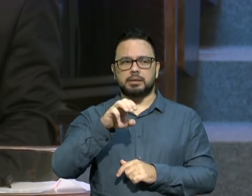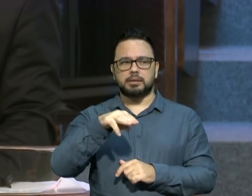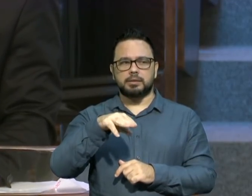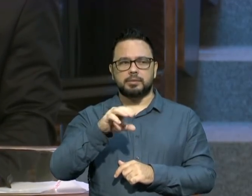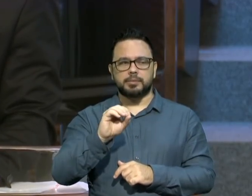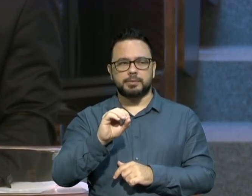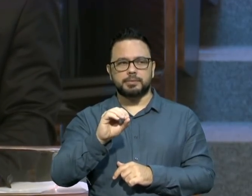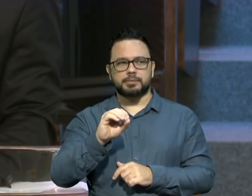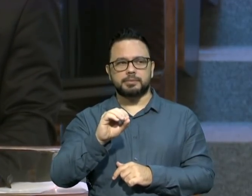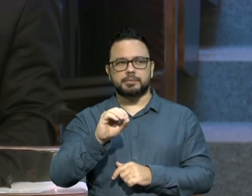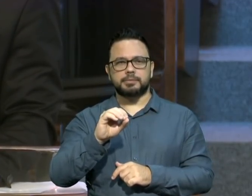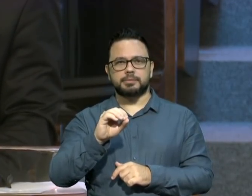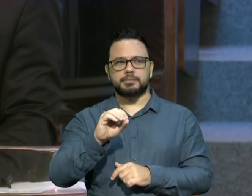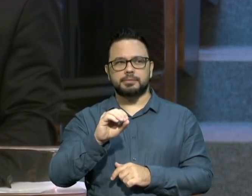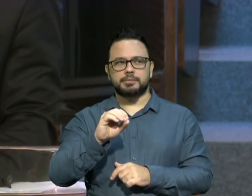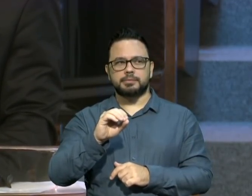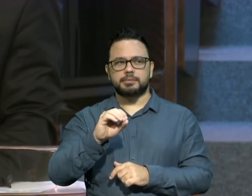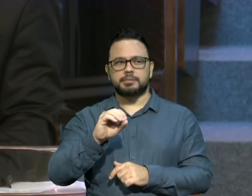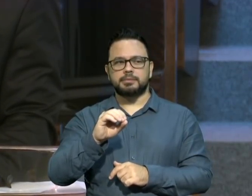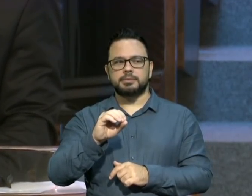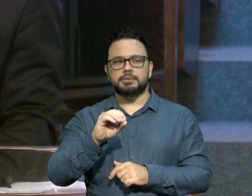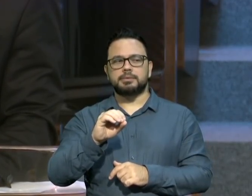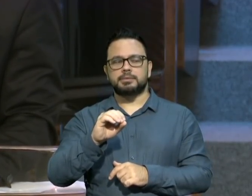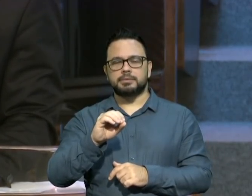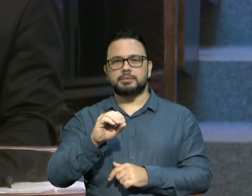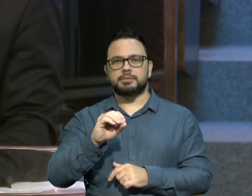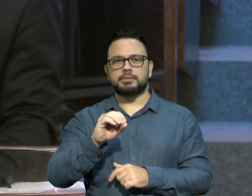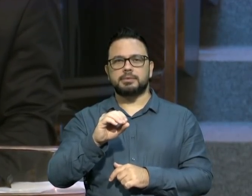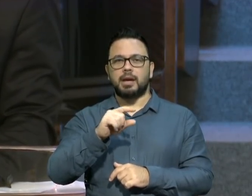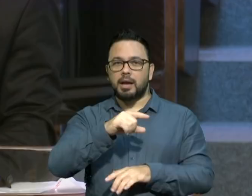Platão criou uma escola chamada academia